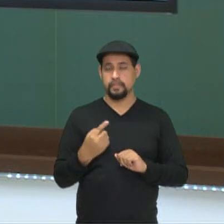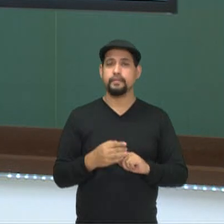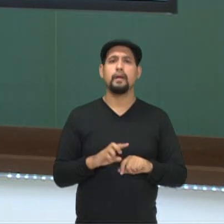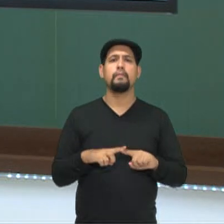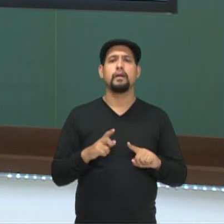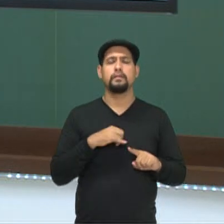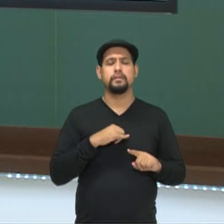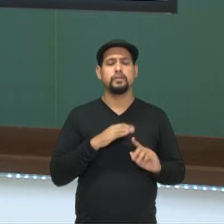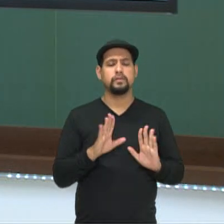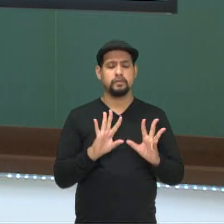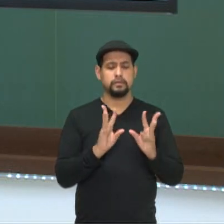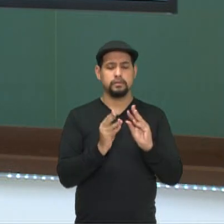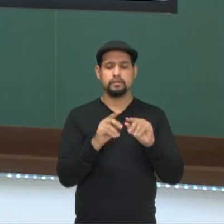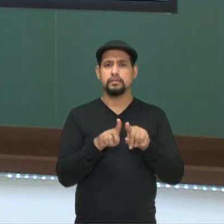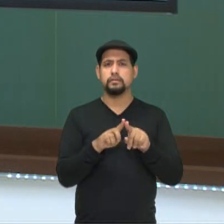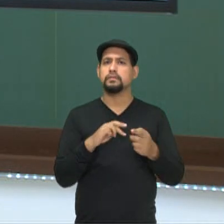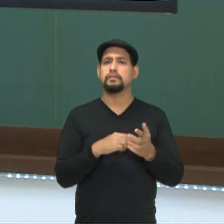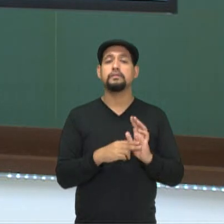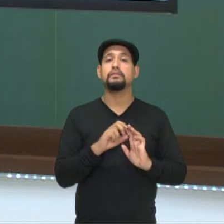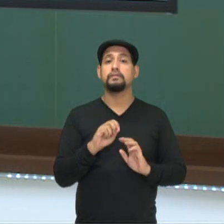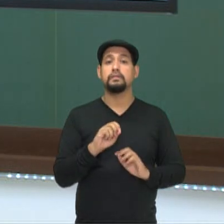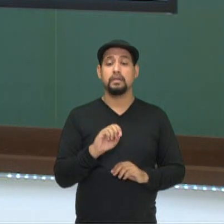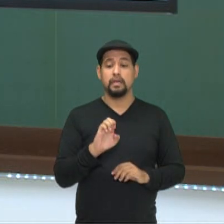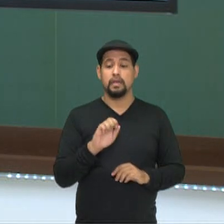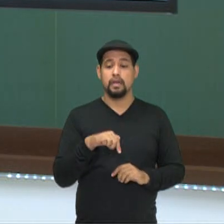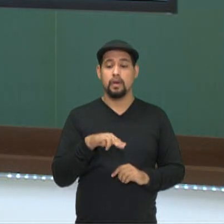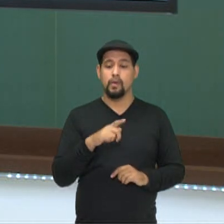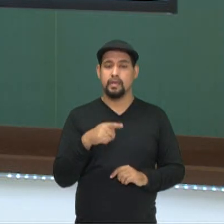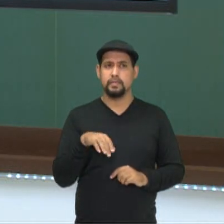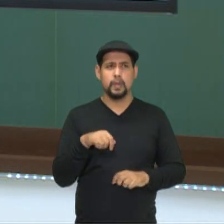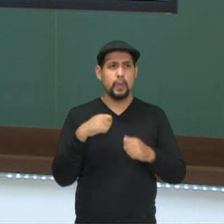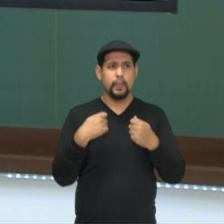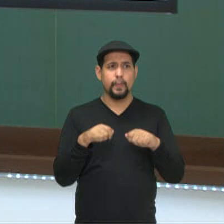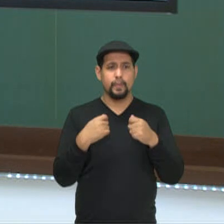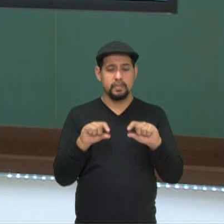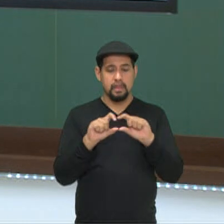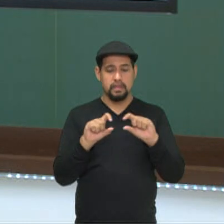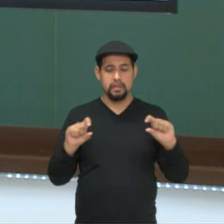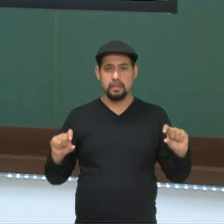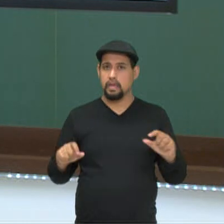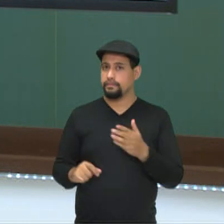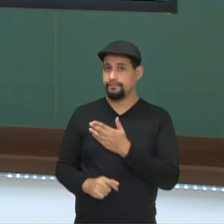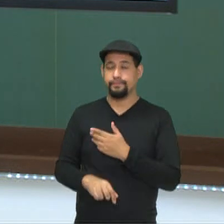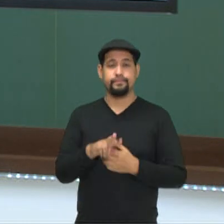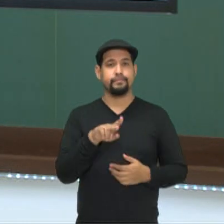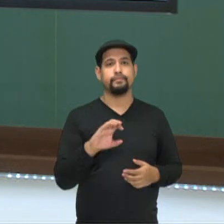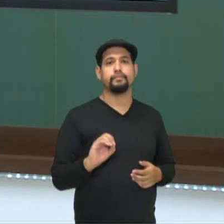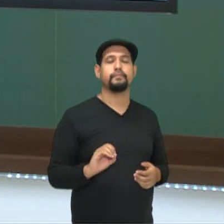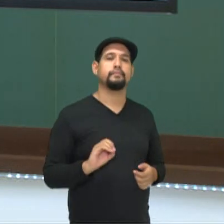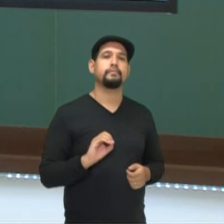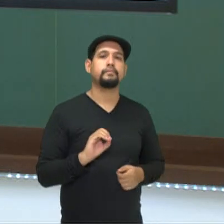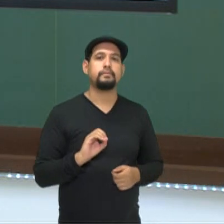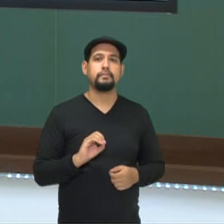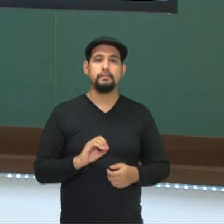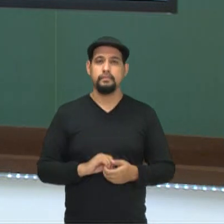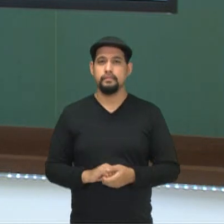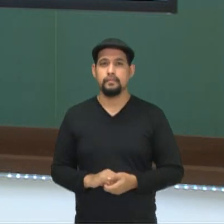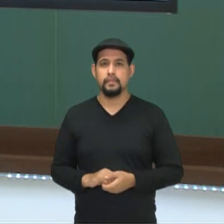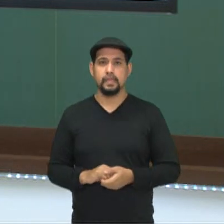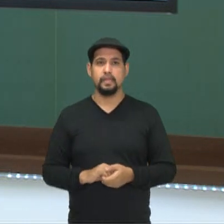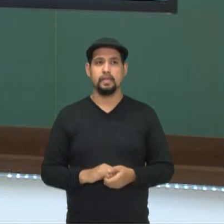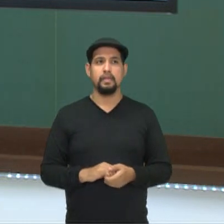então a forma reduzida da equação tem que estar escrita desse jeitão aqui ó igual a zero